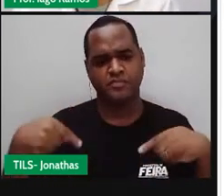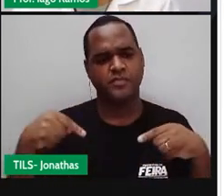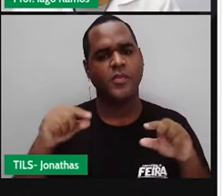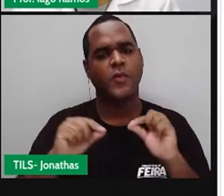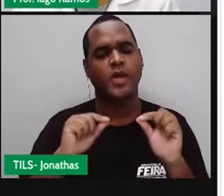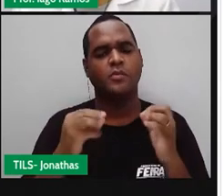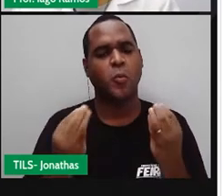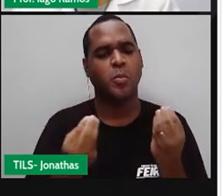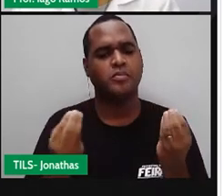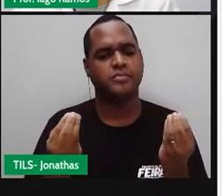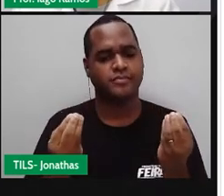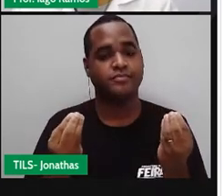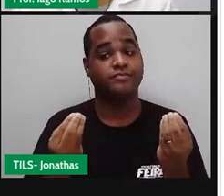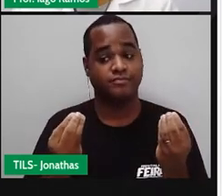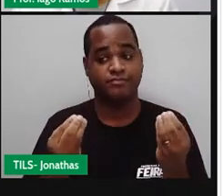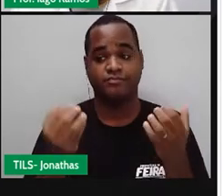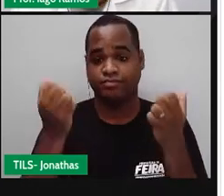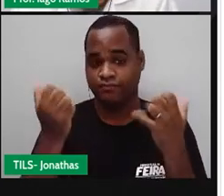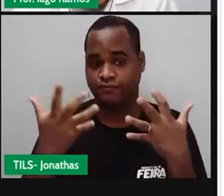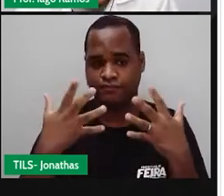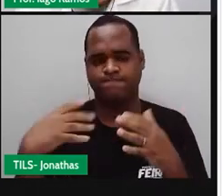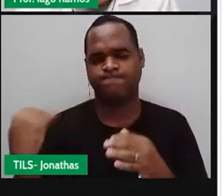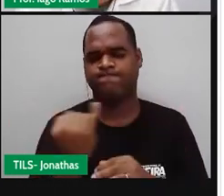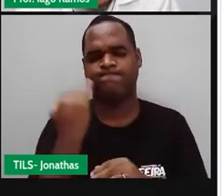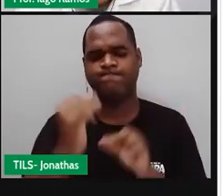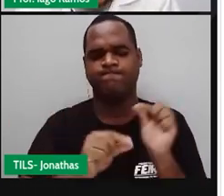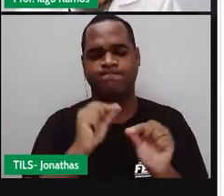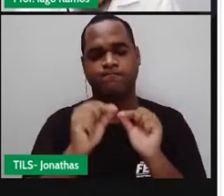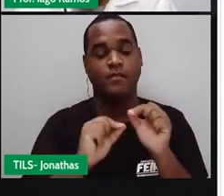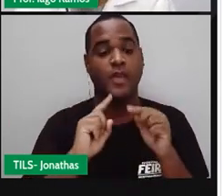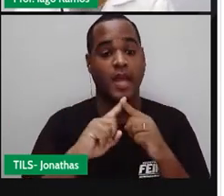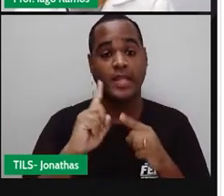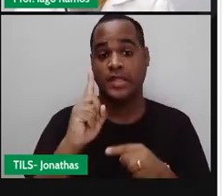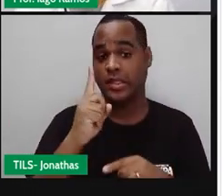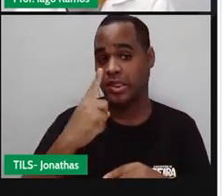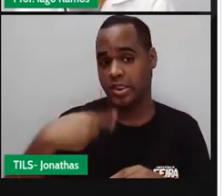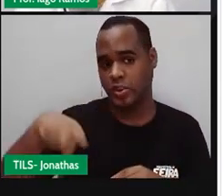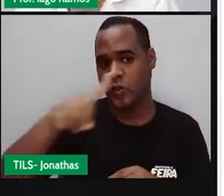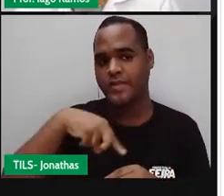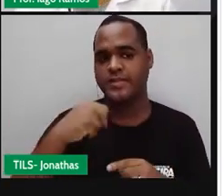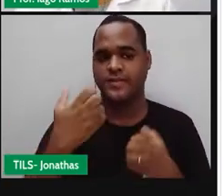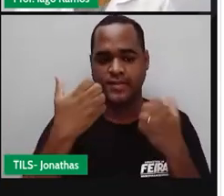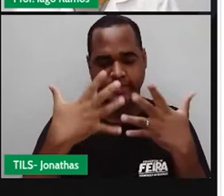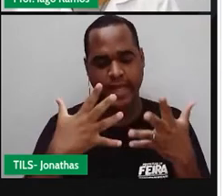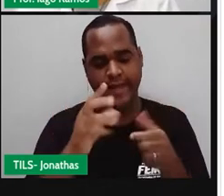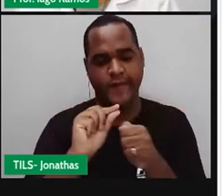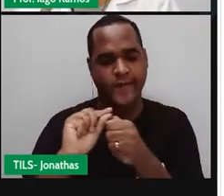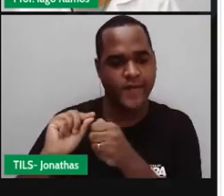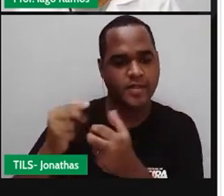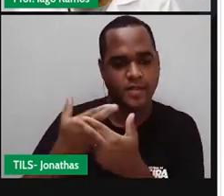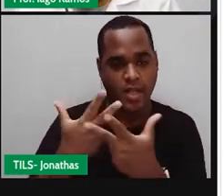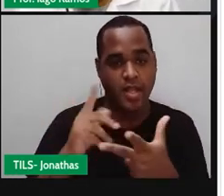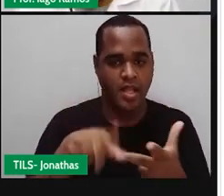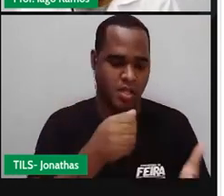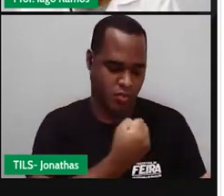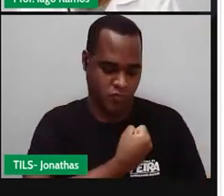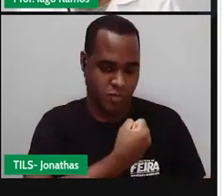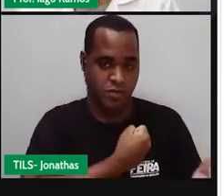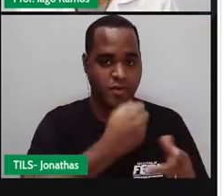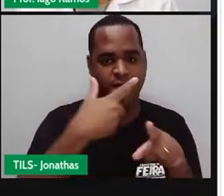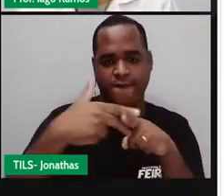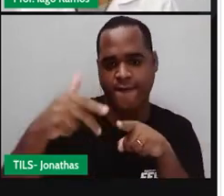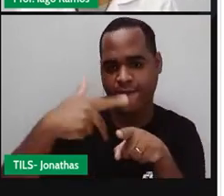certo da mesma forma como nós fizemos com o número de vitórias